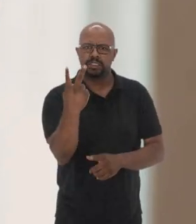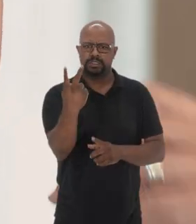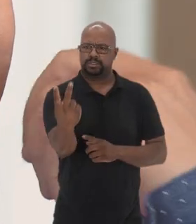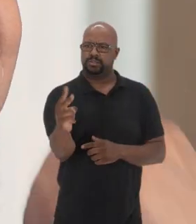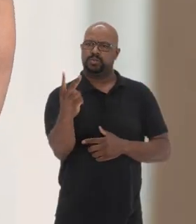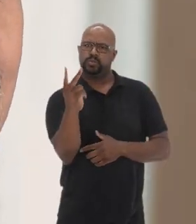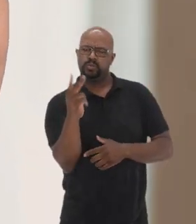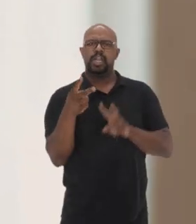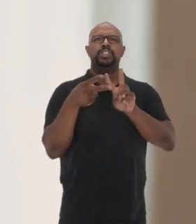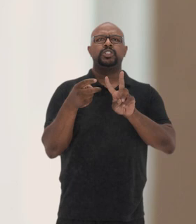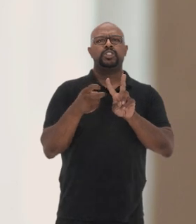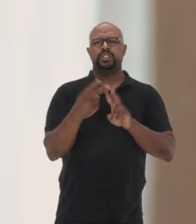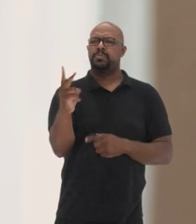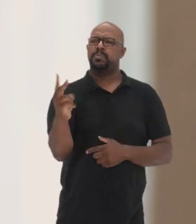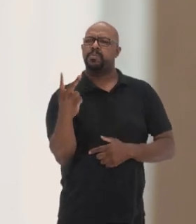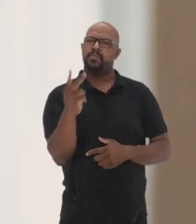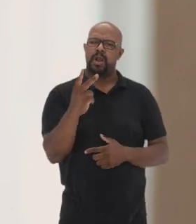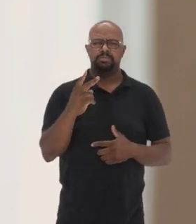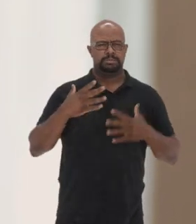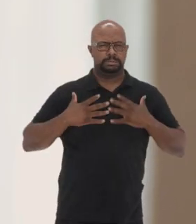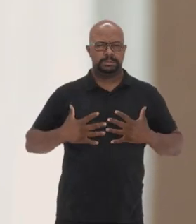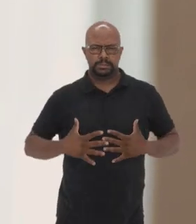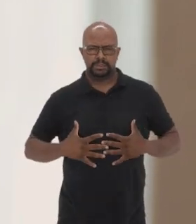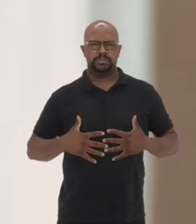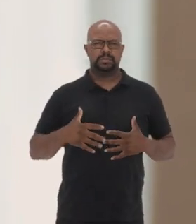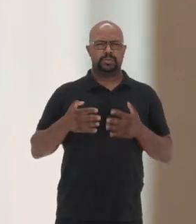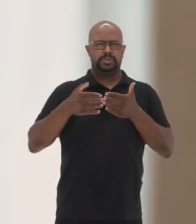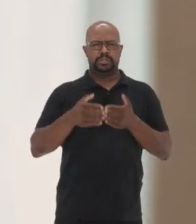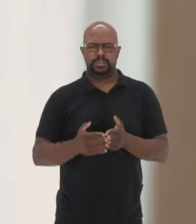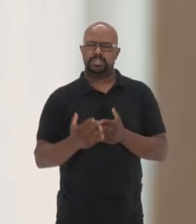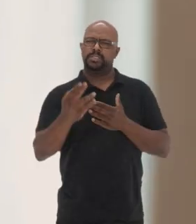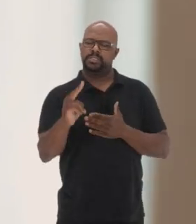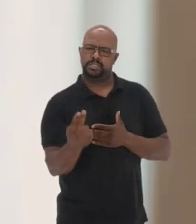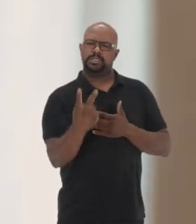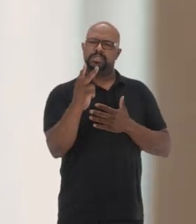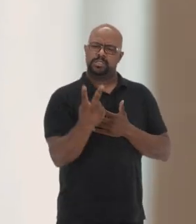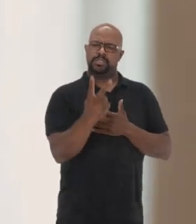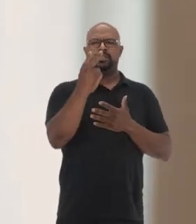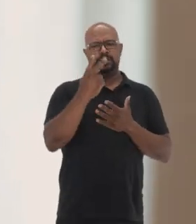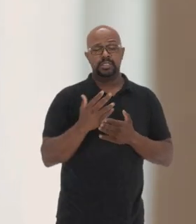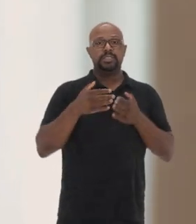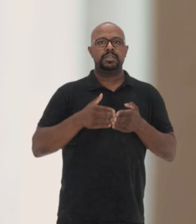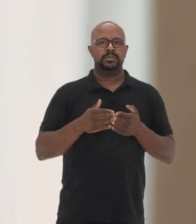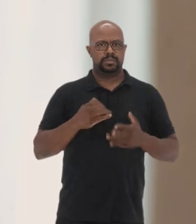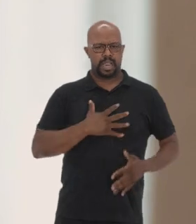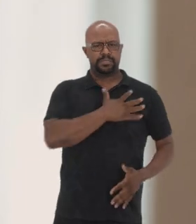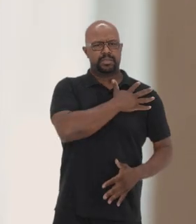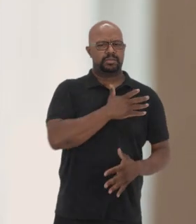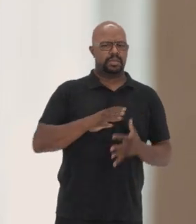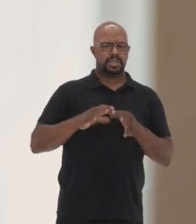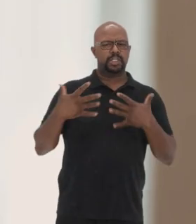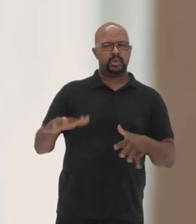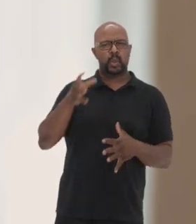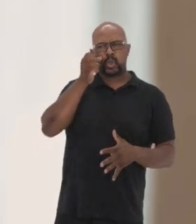dois mancebos de bons corpos em suas Caravelas Como dizia Pero Vaz de Caminha o capitão até deixou dormir